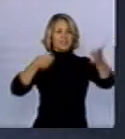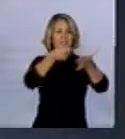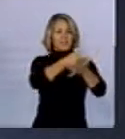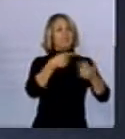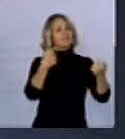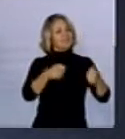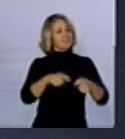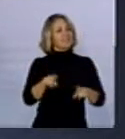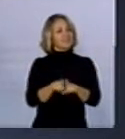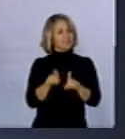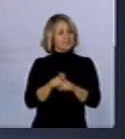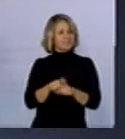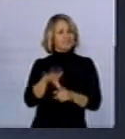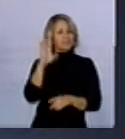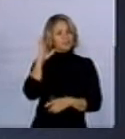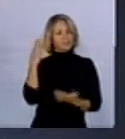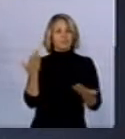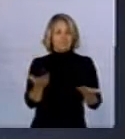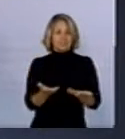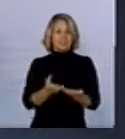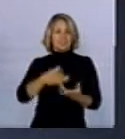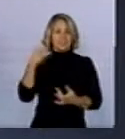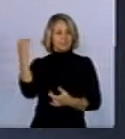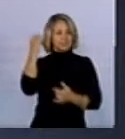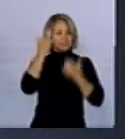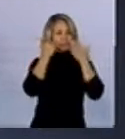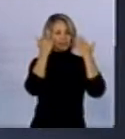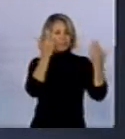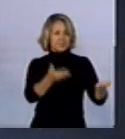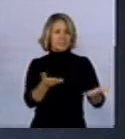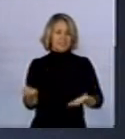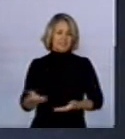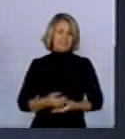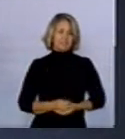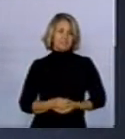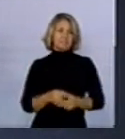também. E quanto a esse aspecto, nesta perspectiva, ministro,